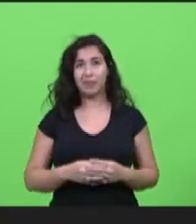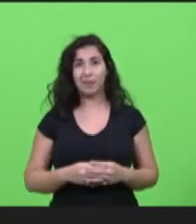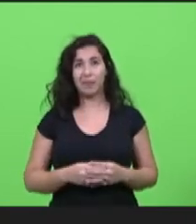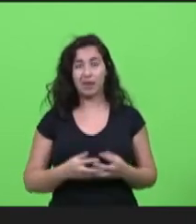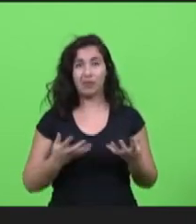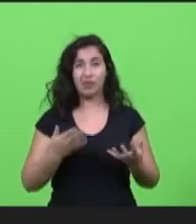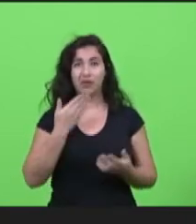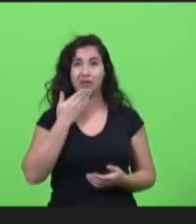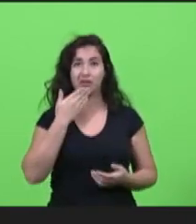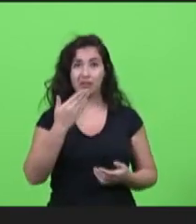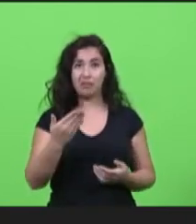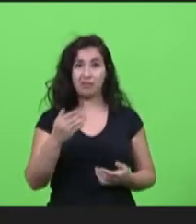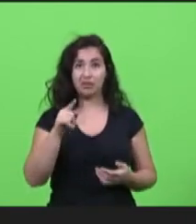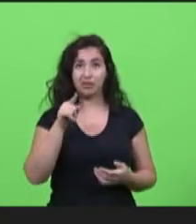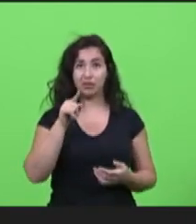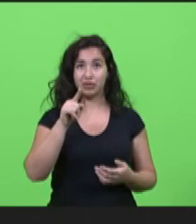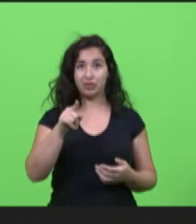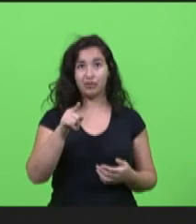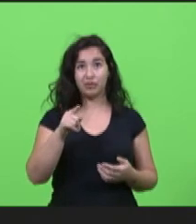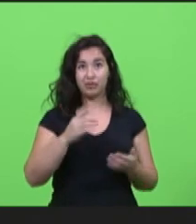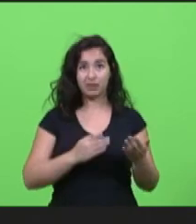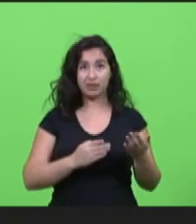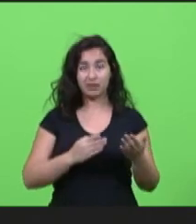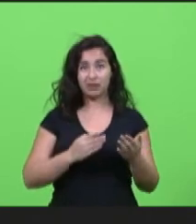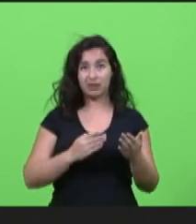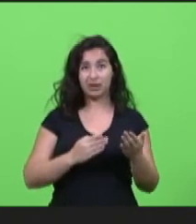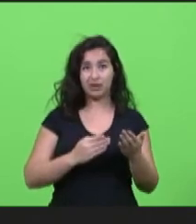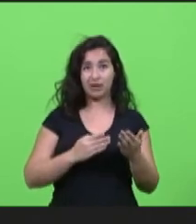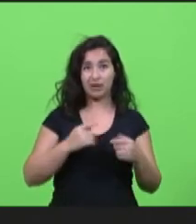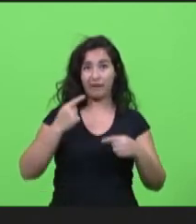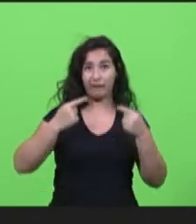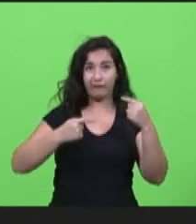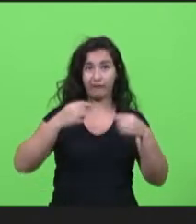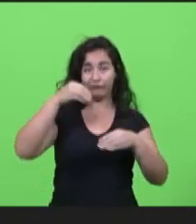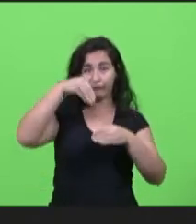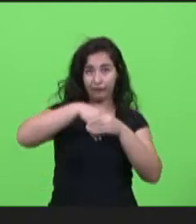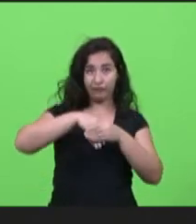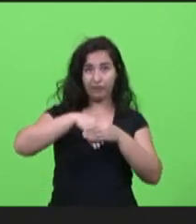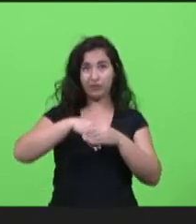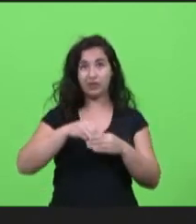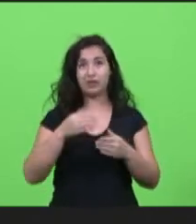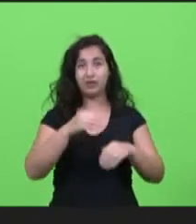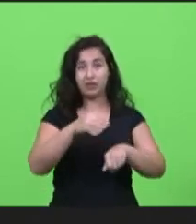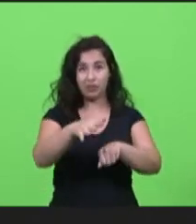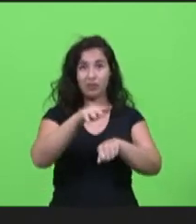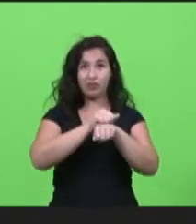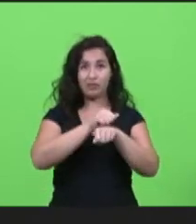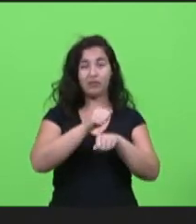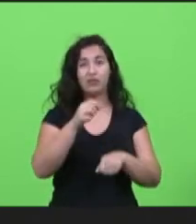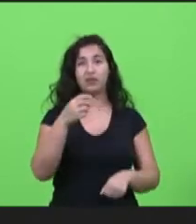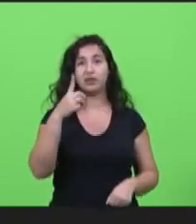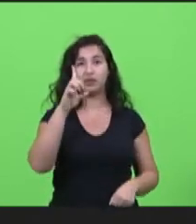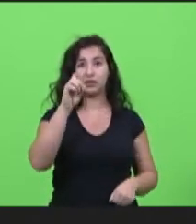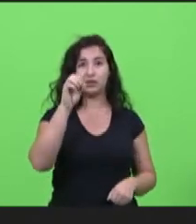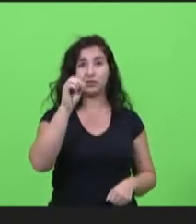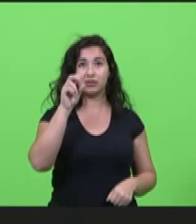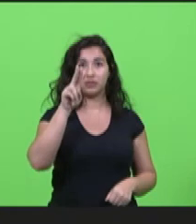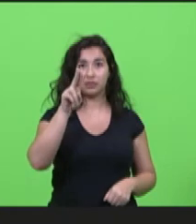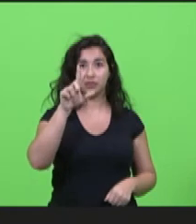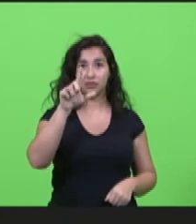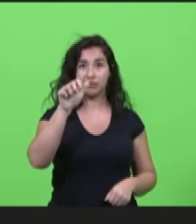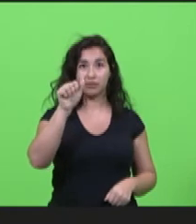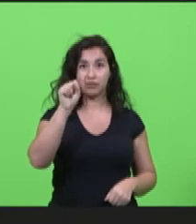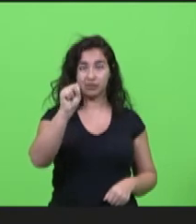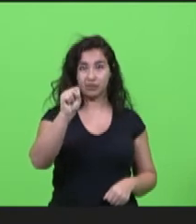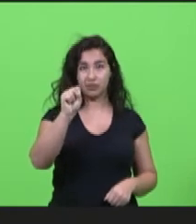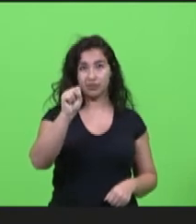verbal, gostaria que Vossa Excelência deferisse, colocasse em votação a convocação do secretário Douglas Borba para a data ser confirmada por Vossa Excelência